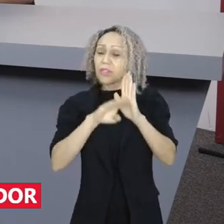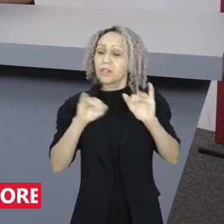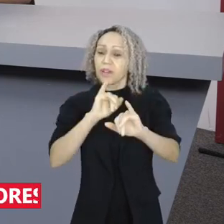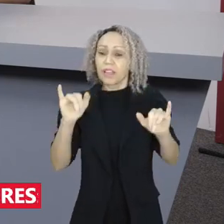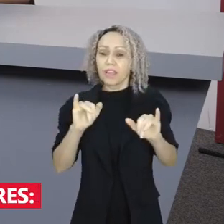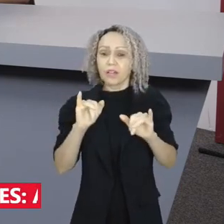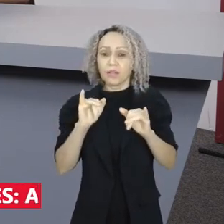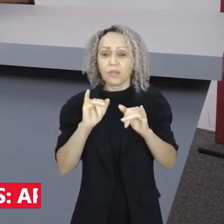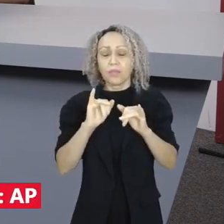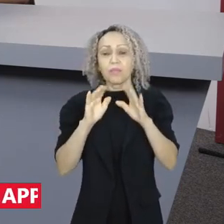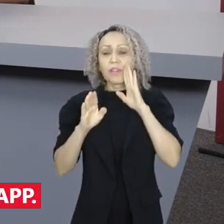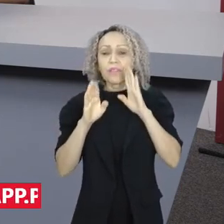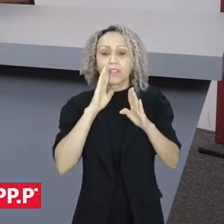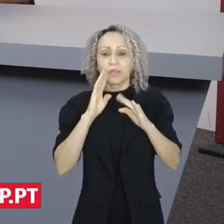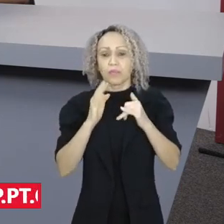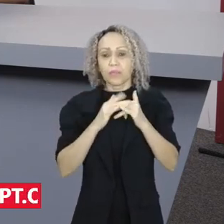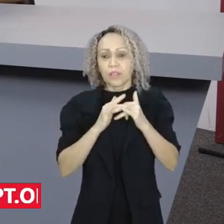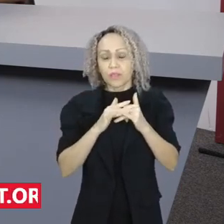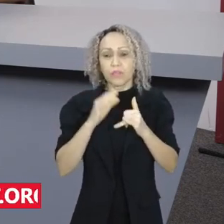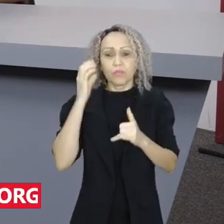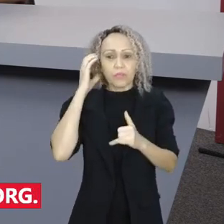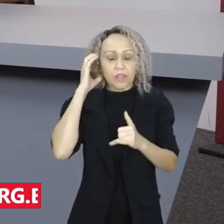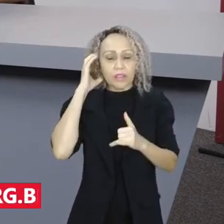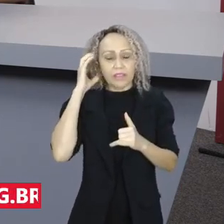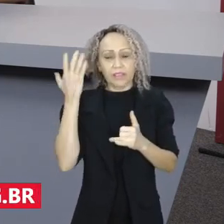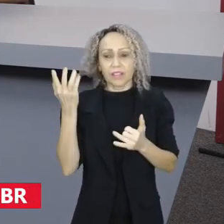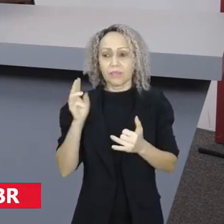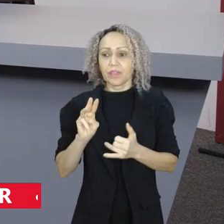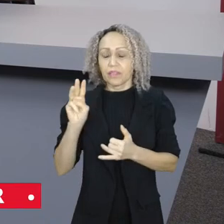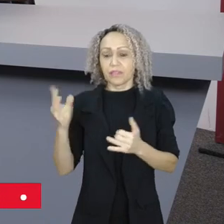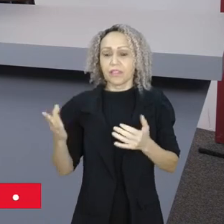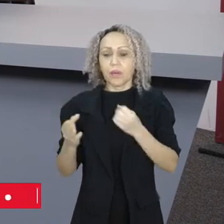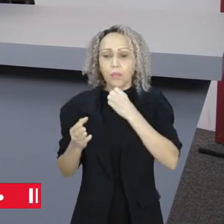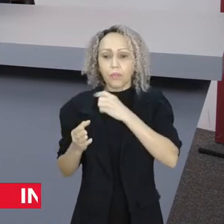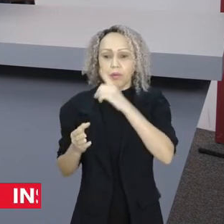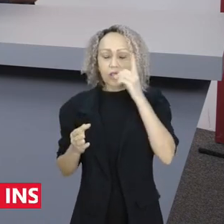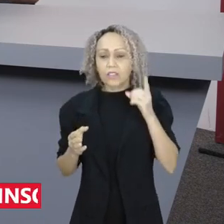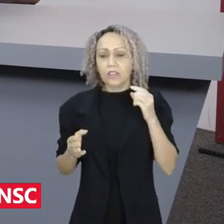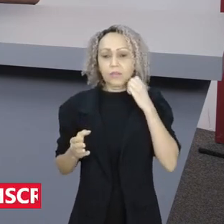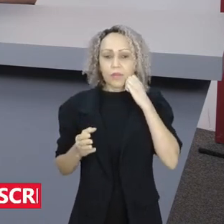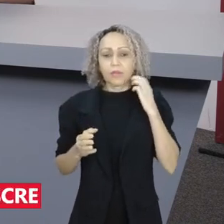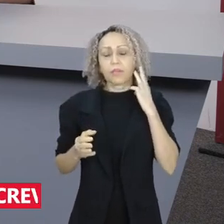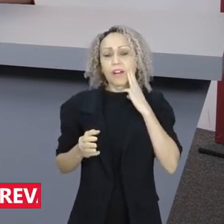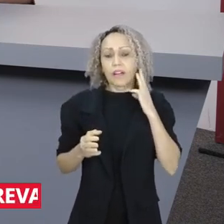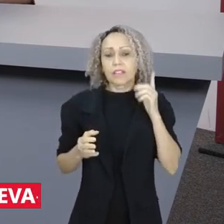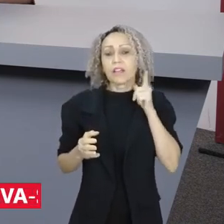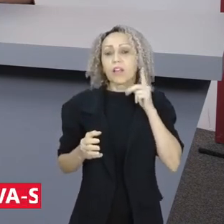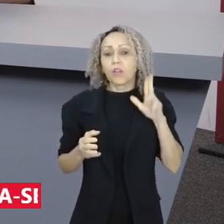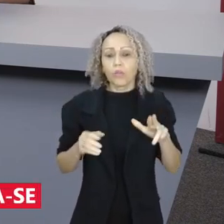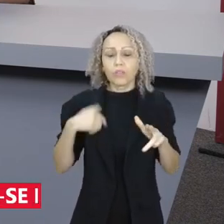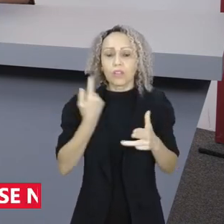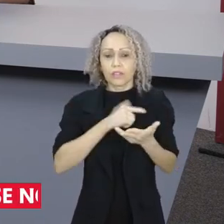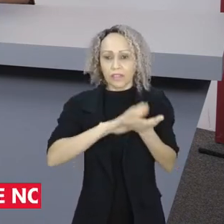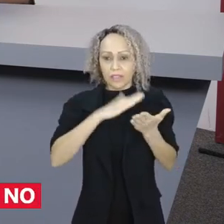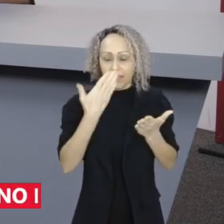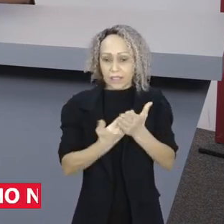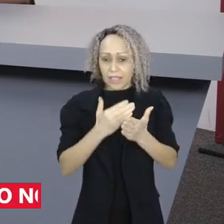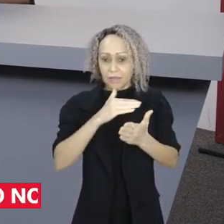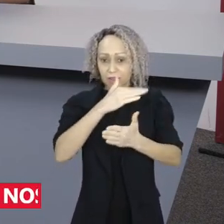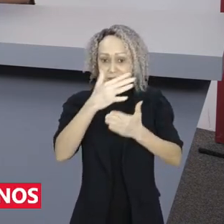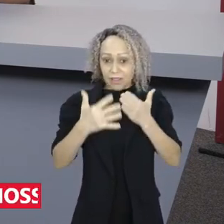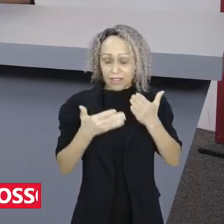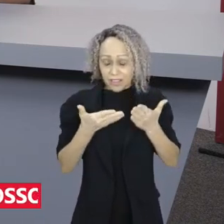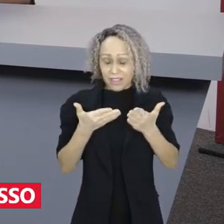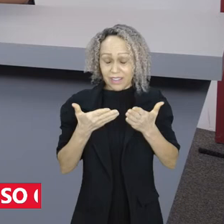ou pela rádio PT na web bom dia para Márcia bom dia para lúcias nossas intérpretes que apresentam este jornal